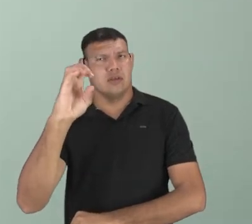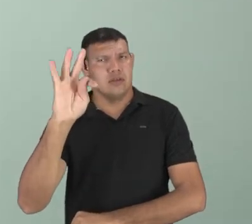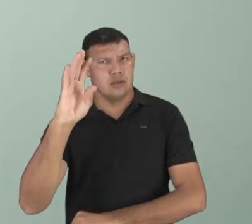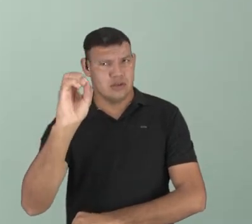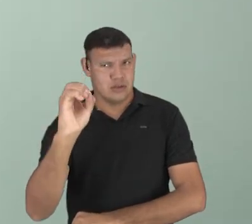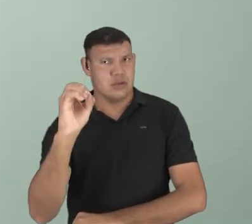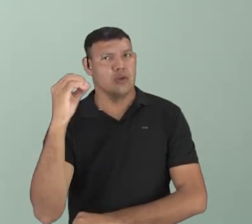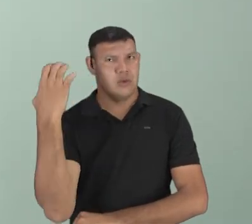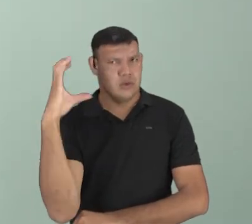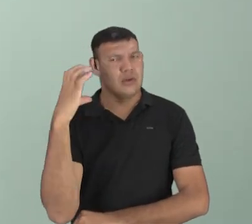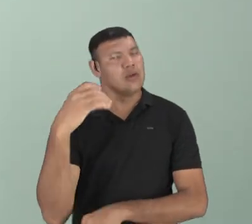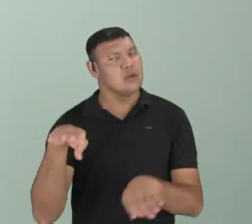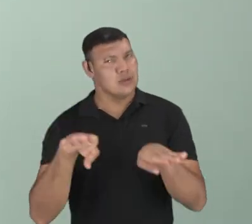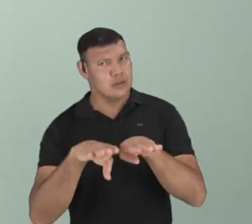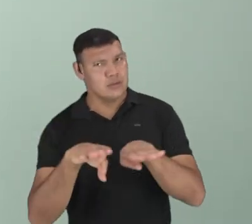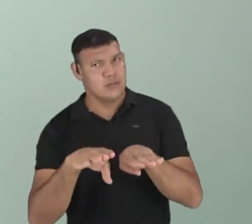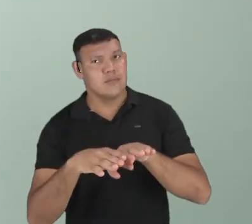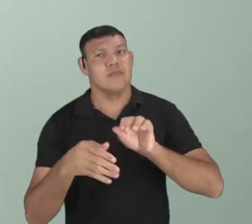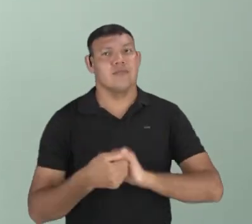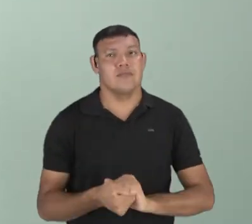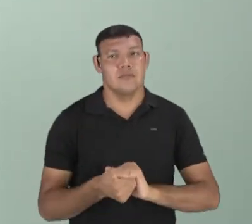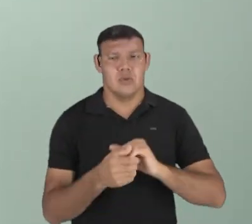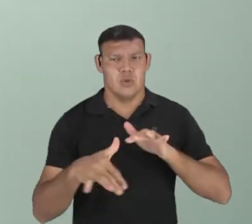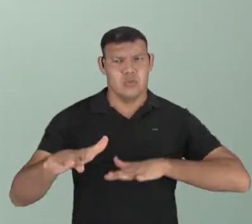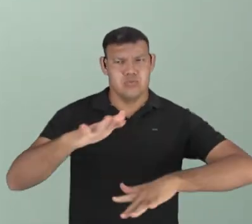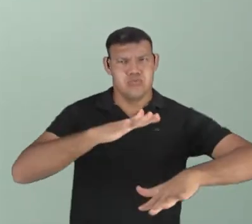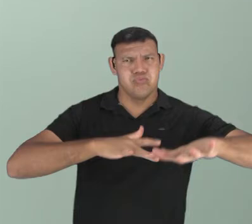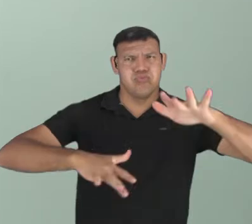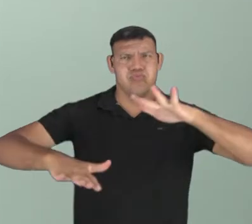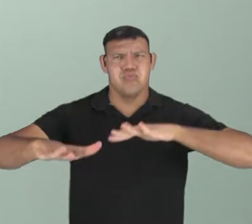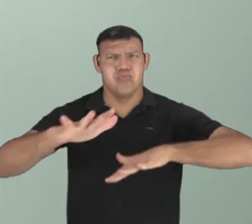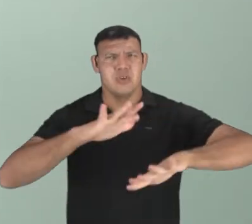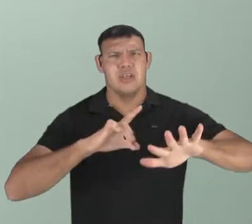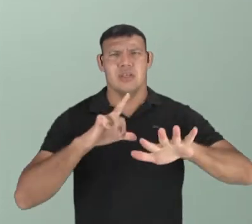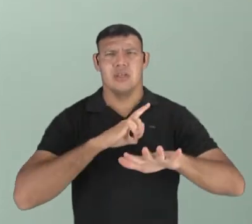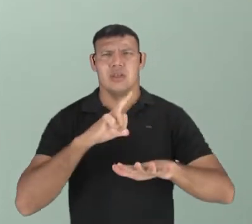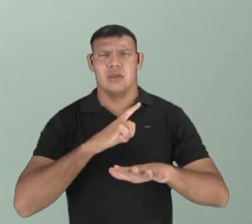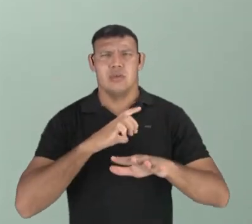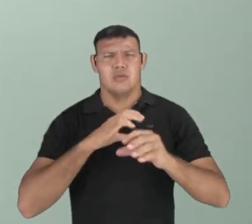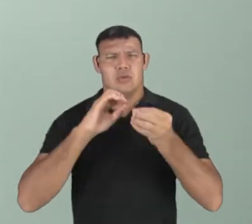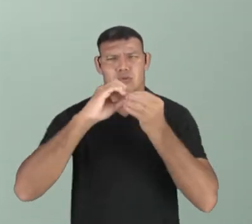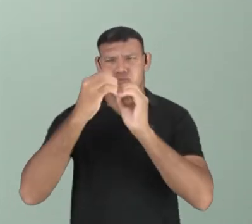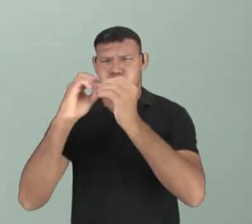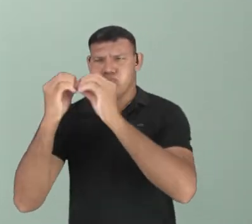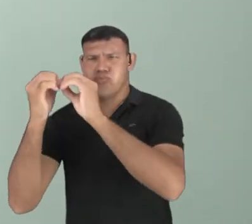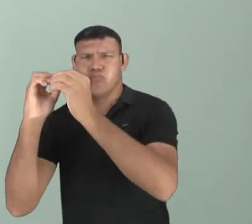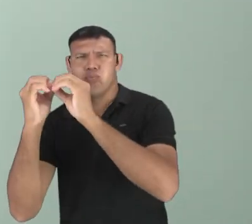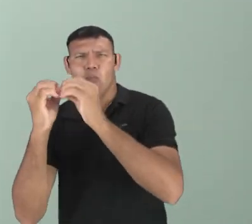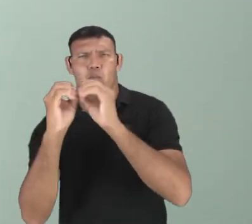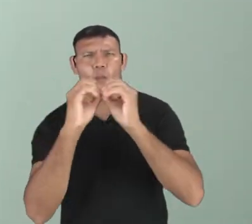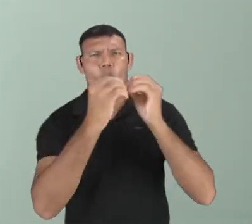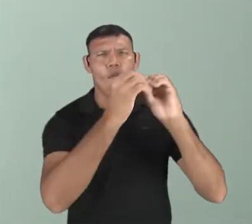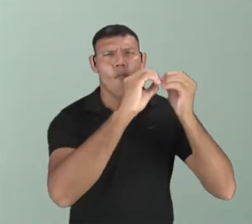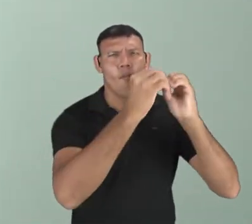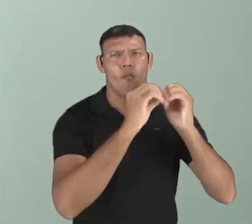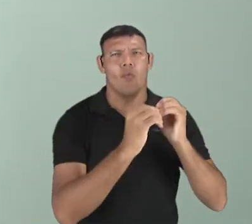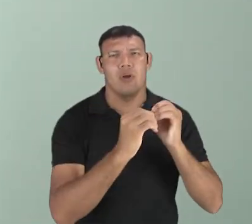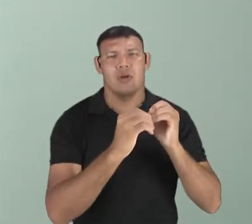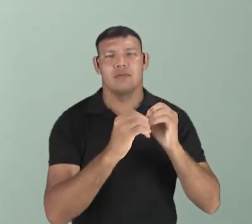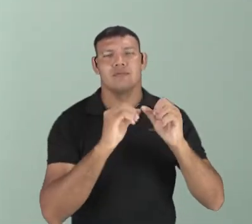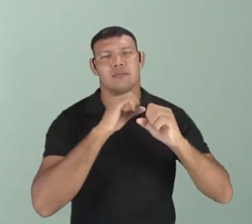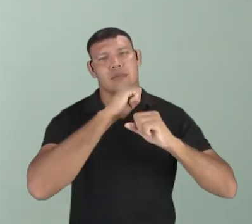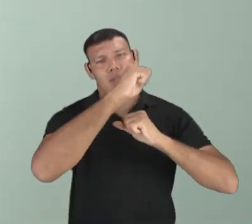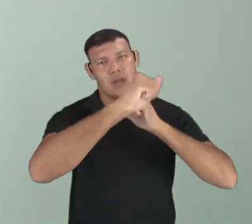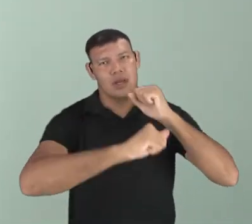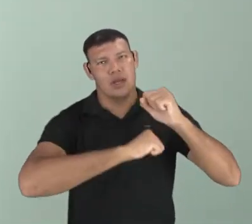afirmava o universo é constituído de micropartículas, e ele deu nome a essas partículas invisíveis, é o átomo.